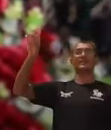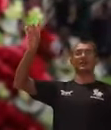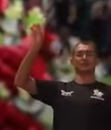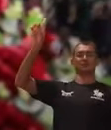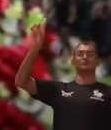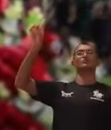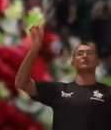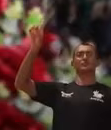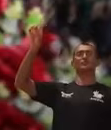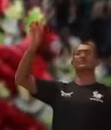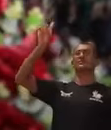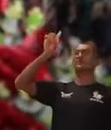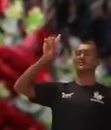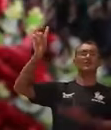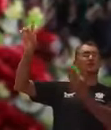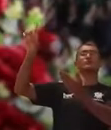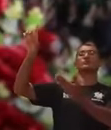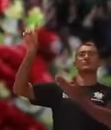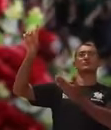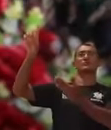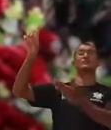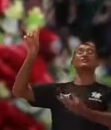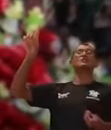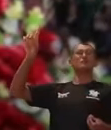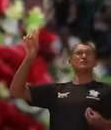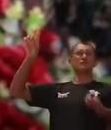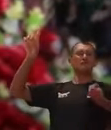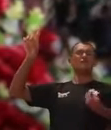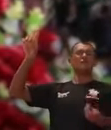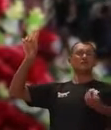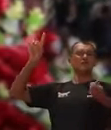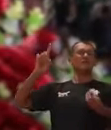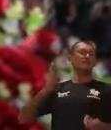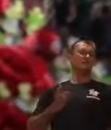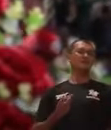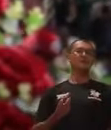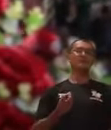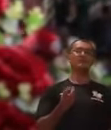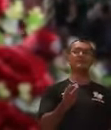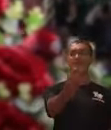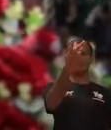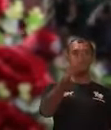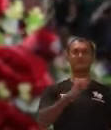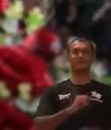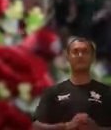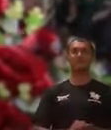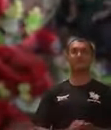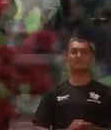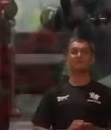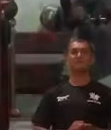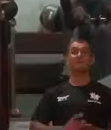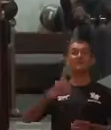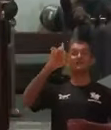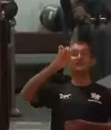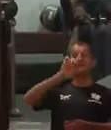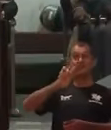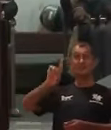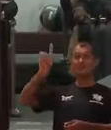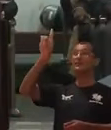Deus, Deus, Deus, e está vivo para todo sempre. Deus